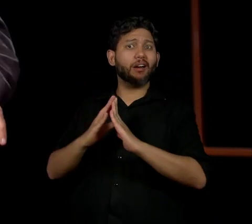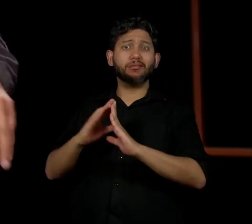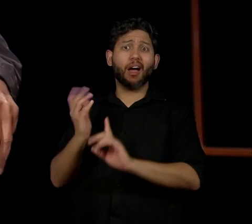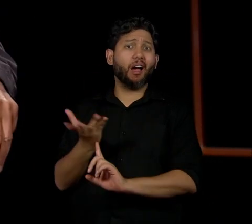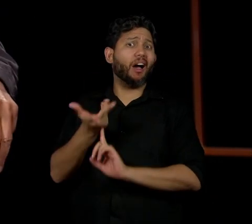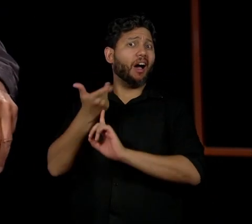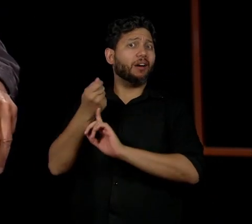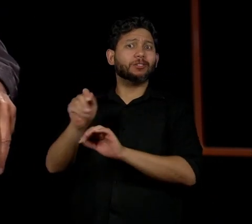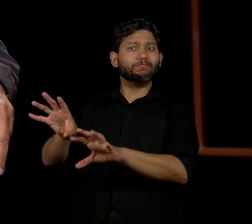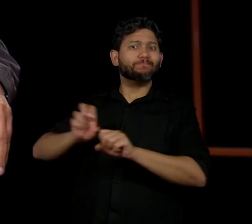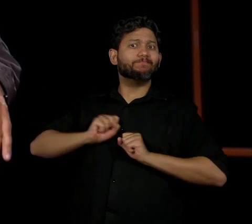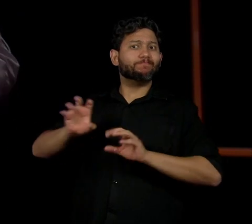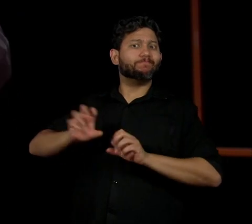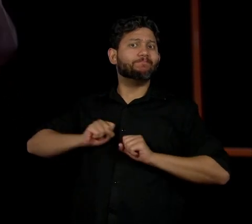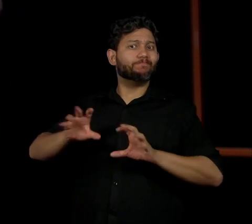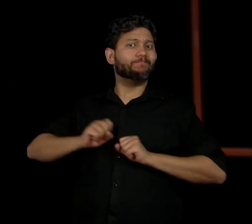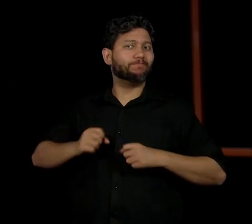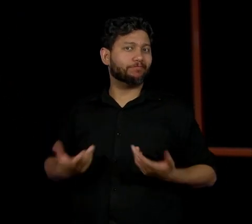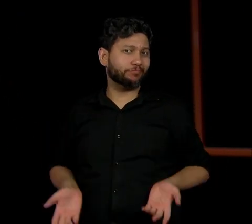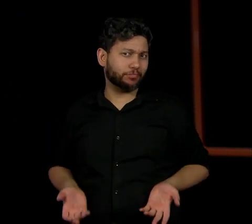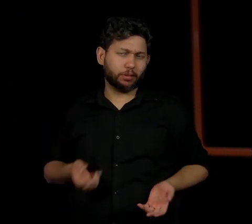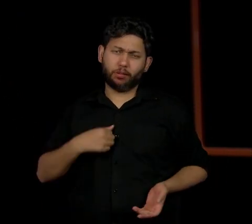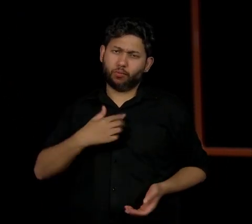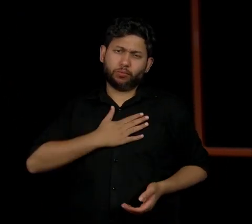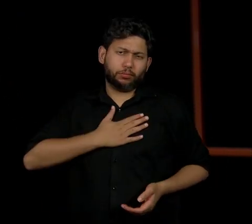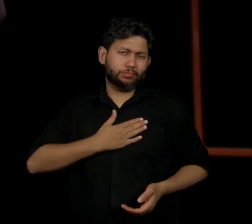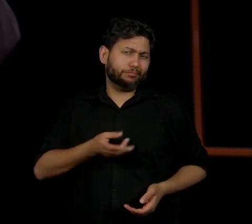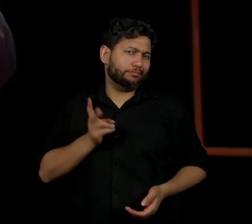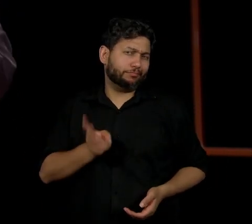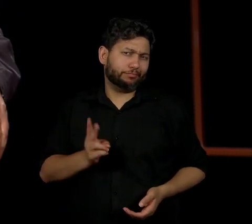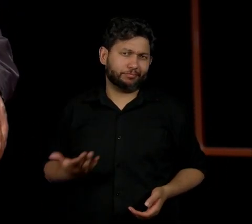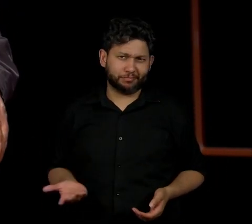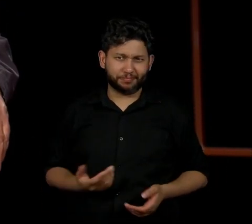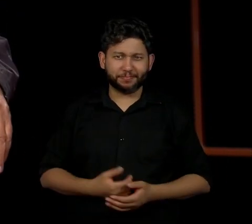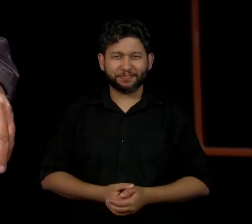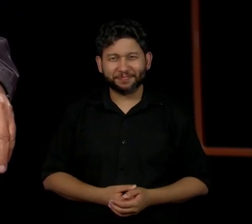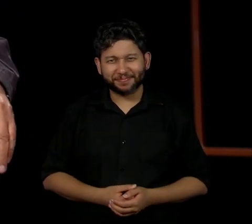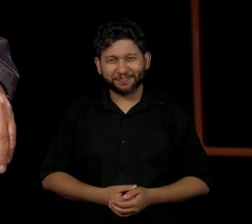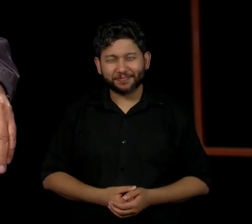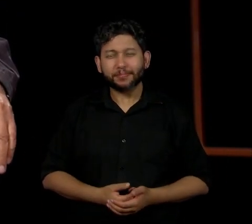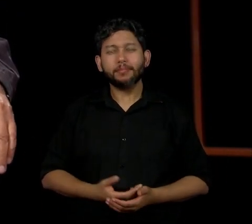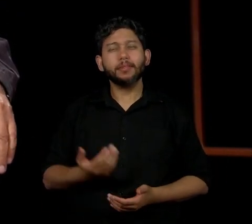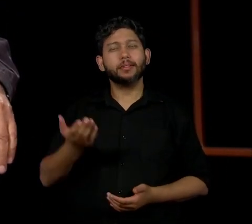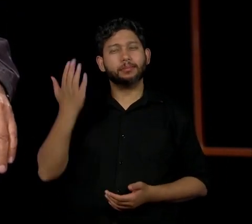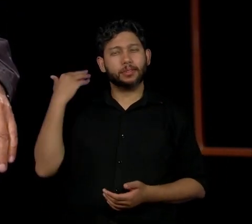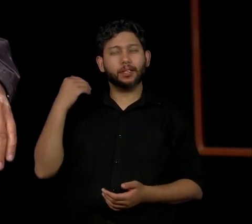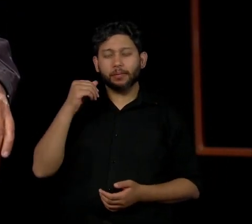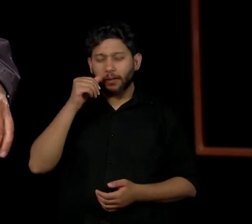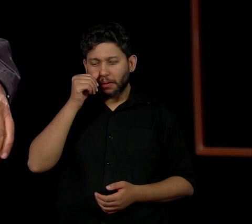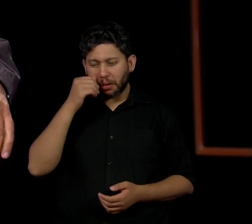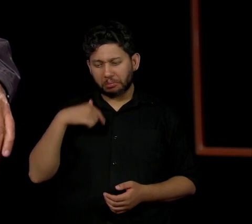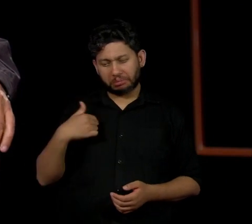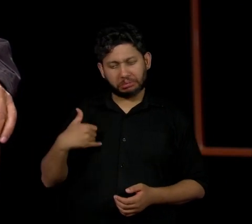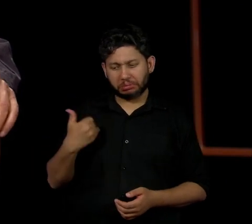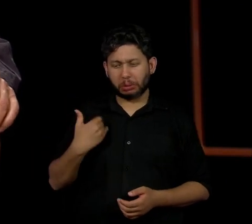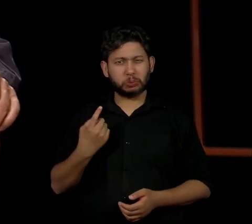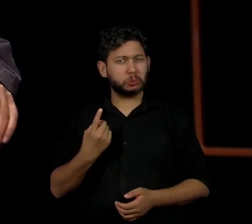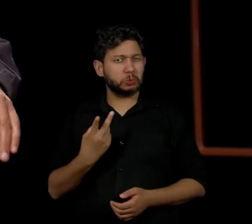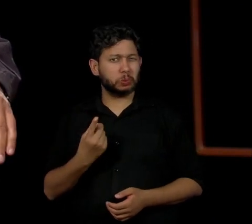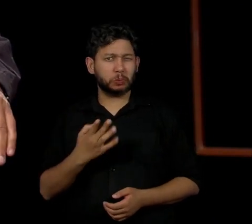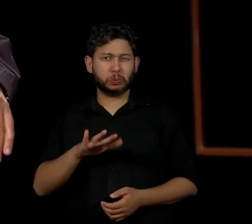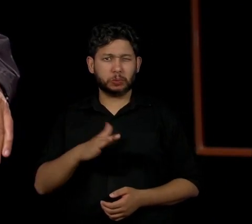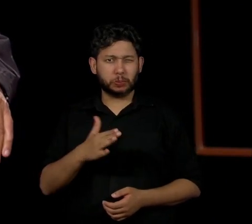né? Sempre gostei disso. Quando eu tinha, acho que uns 12 anos, mais ou